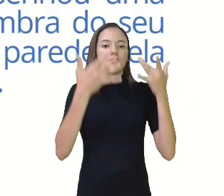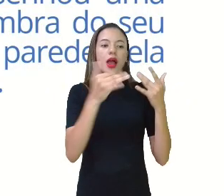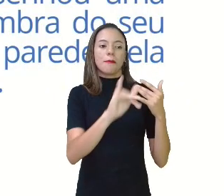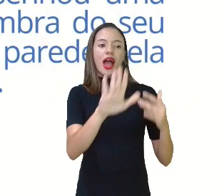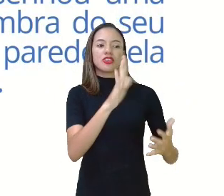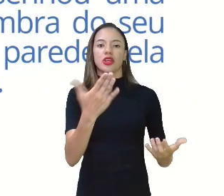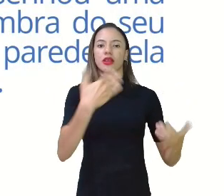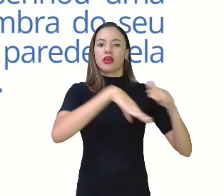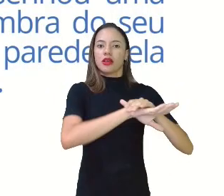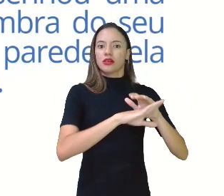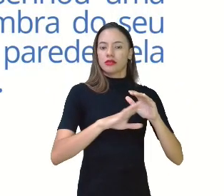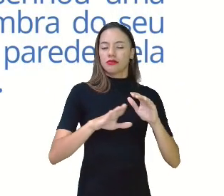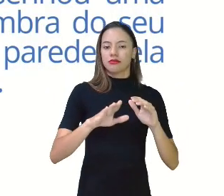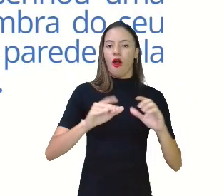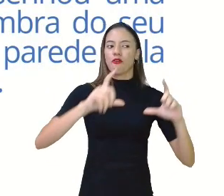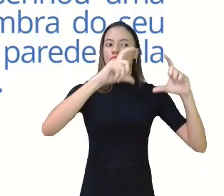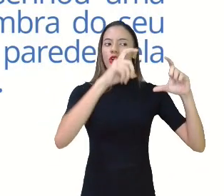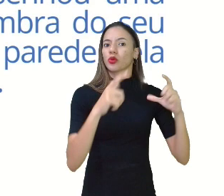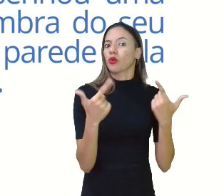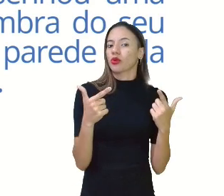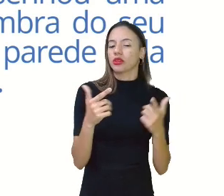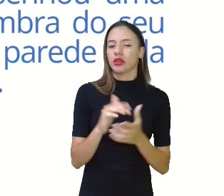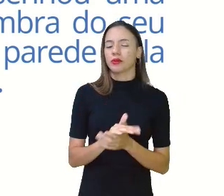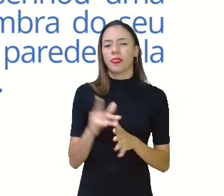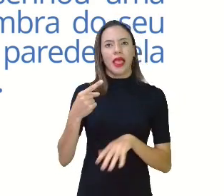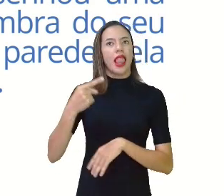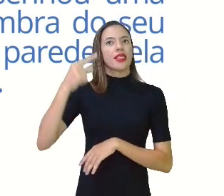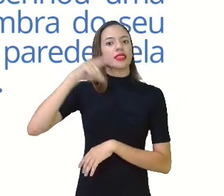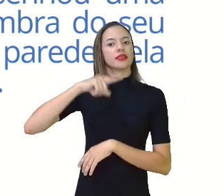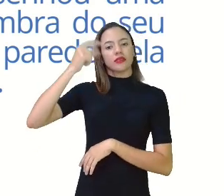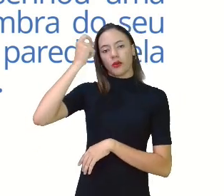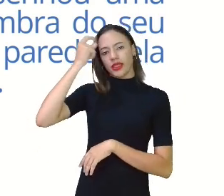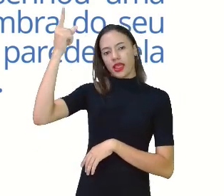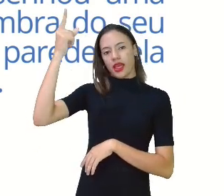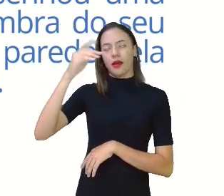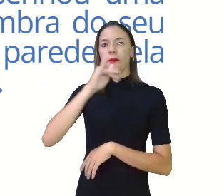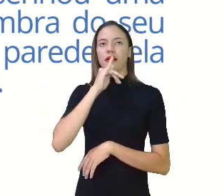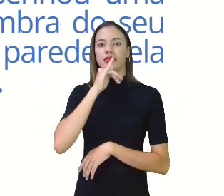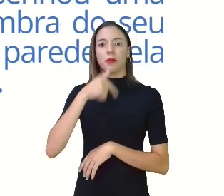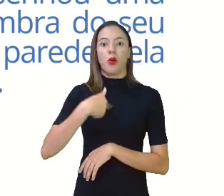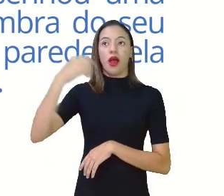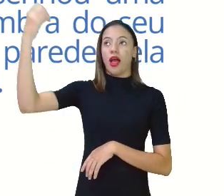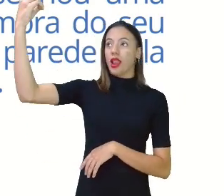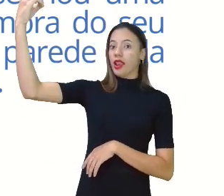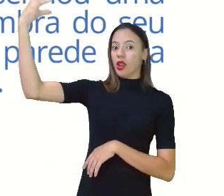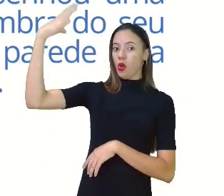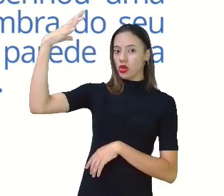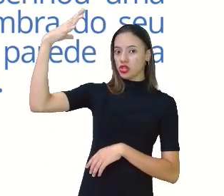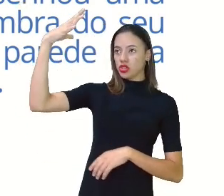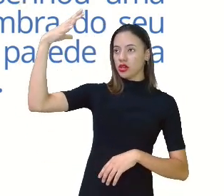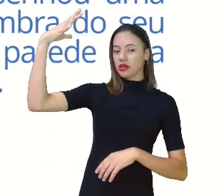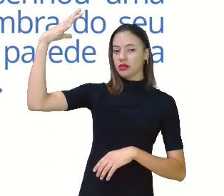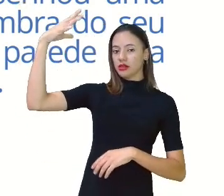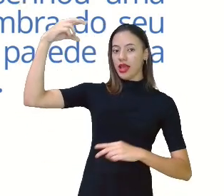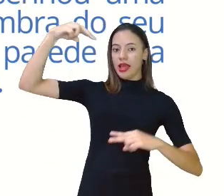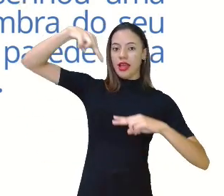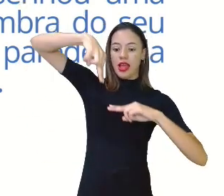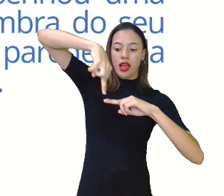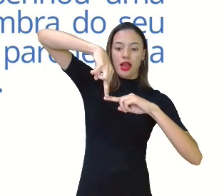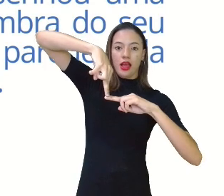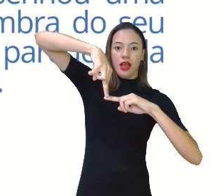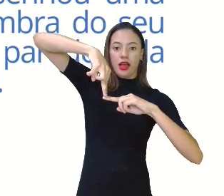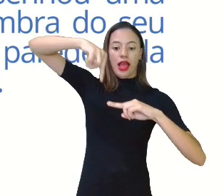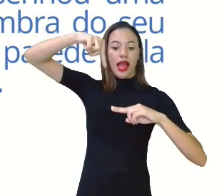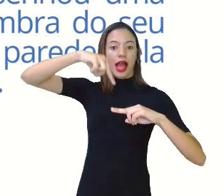vou colocar ele num lugar onde a luz vai refletir a sombra